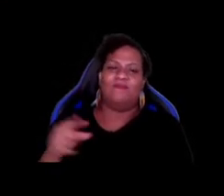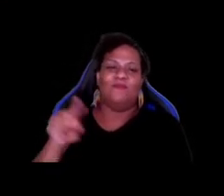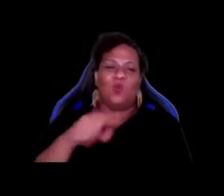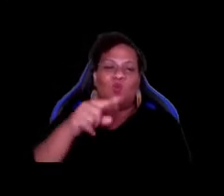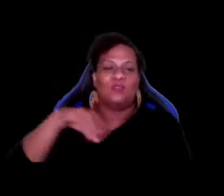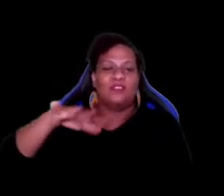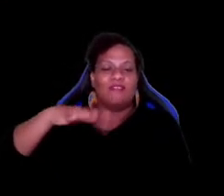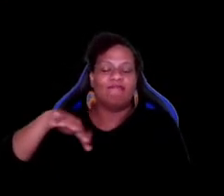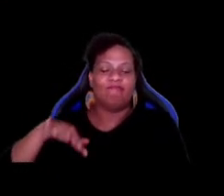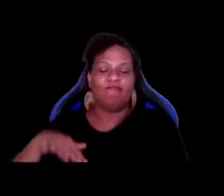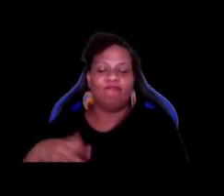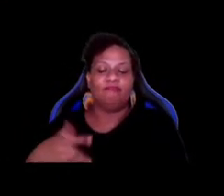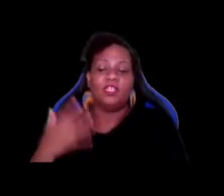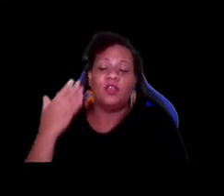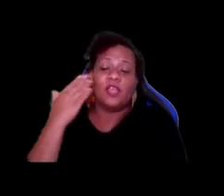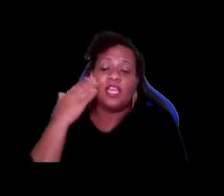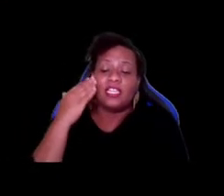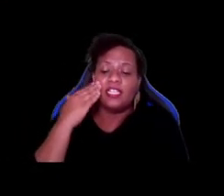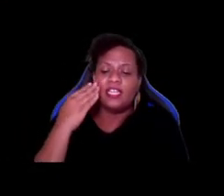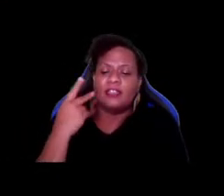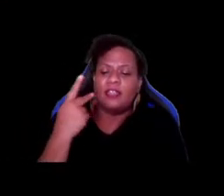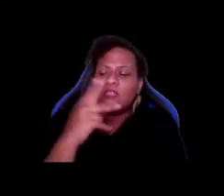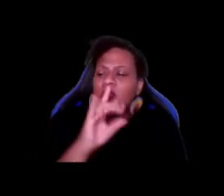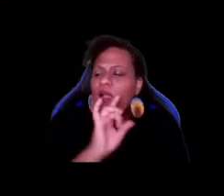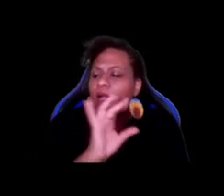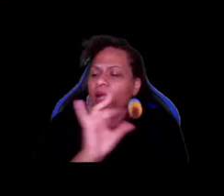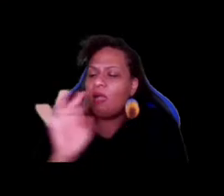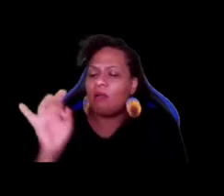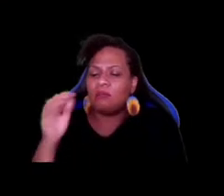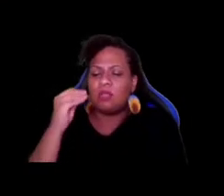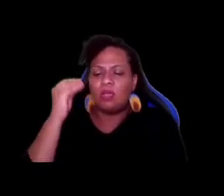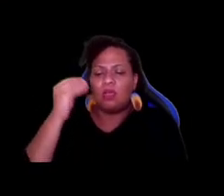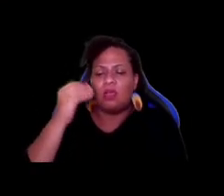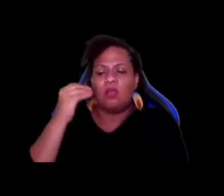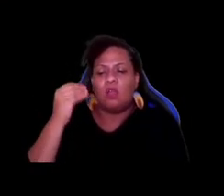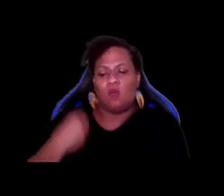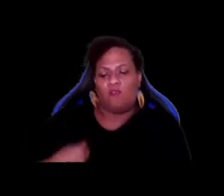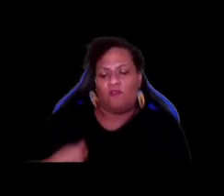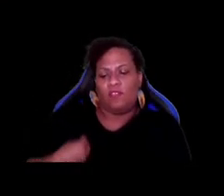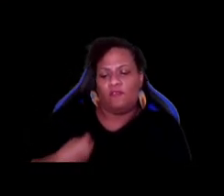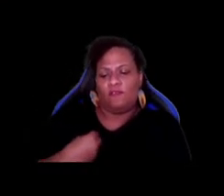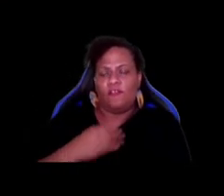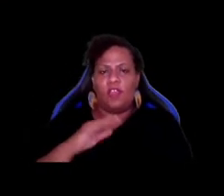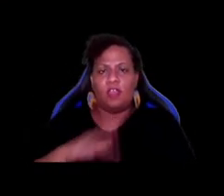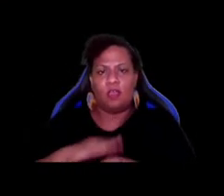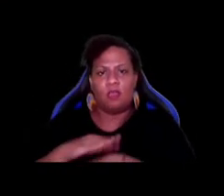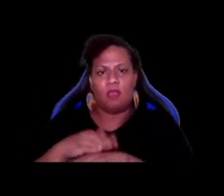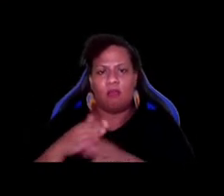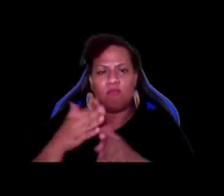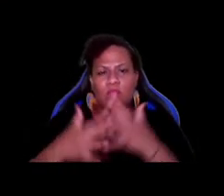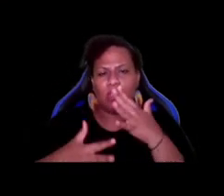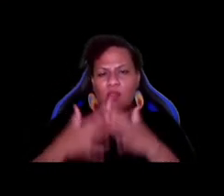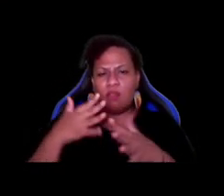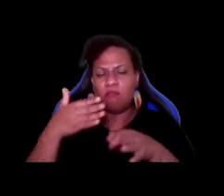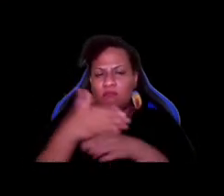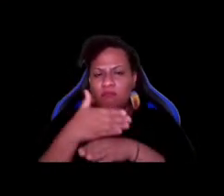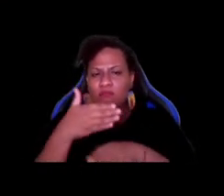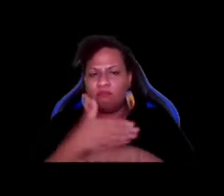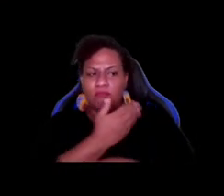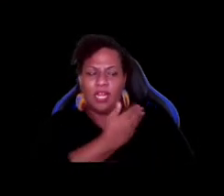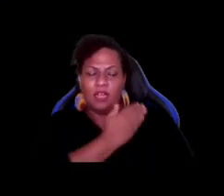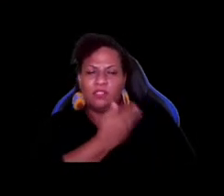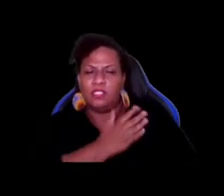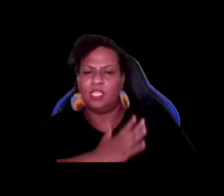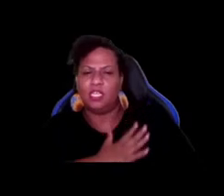Então, assim, eu queria entender um pouco, né, se a senhora chegou ao momento a viver isso, teve esses atravessamentos, como é que a senhora vê,